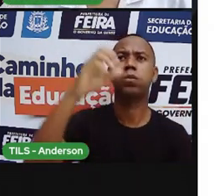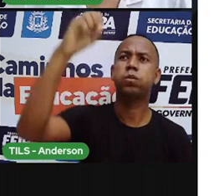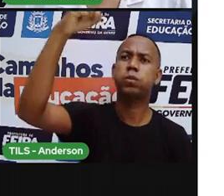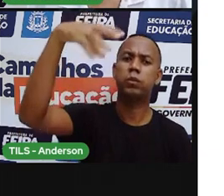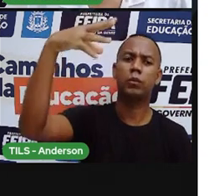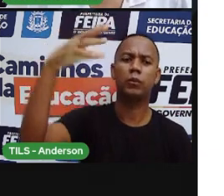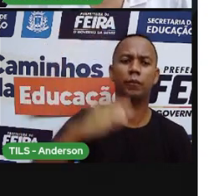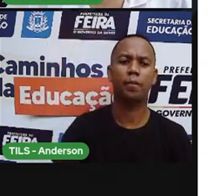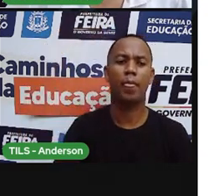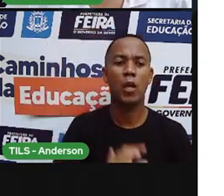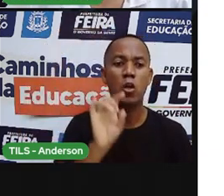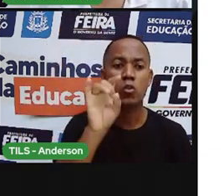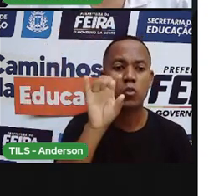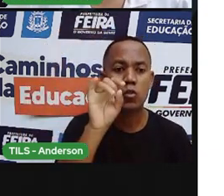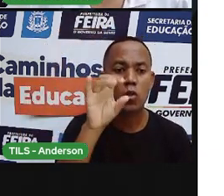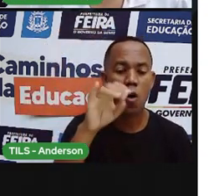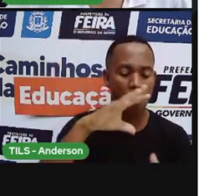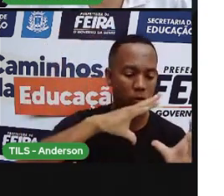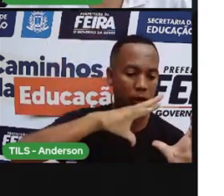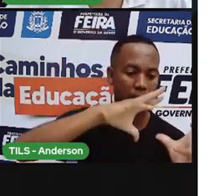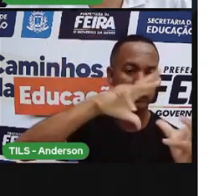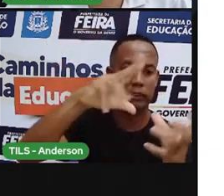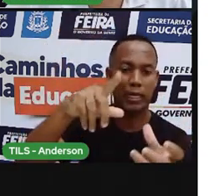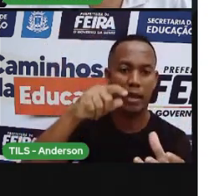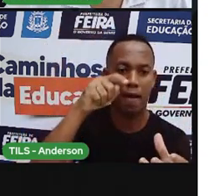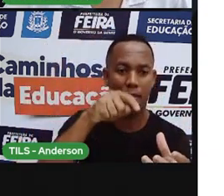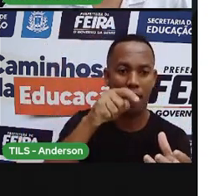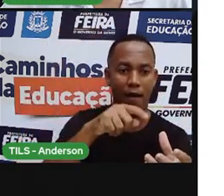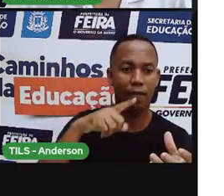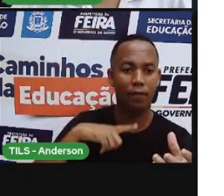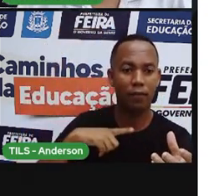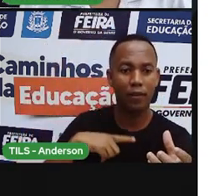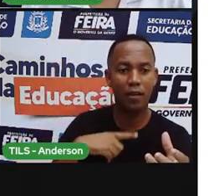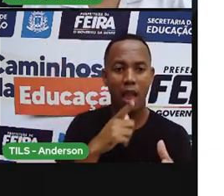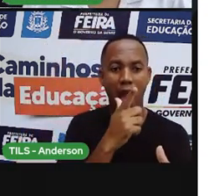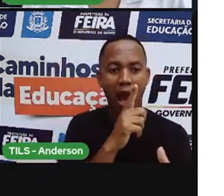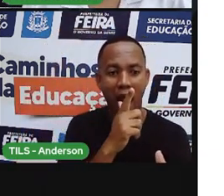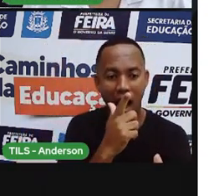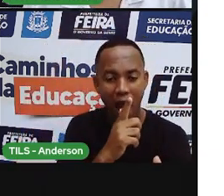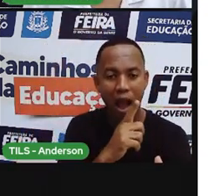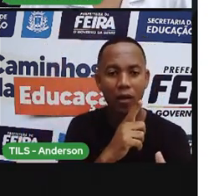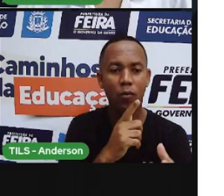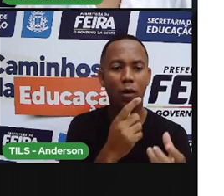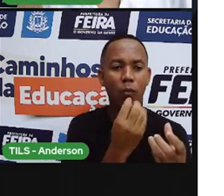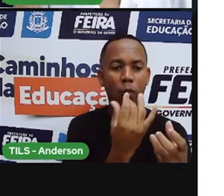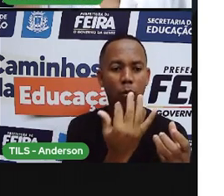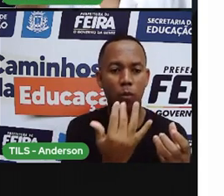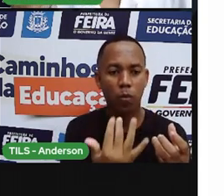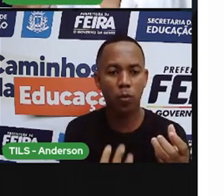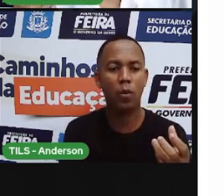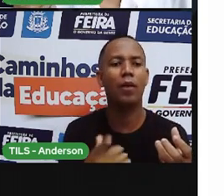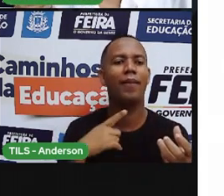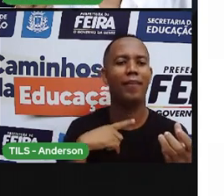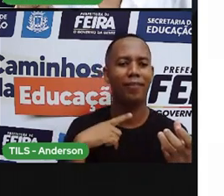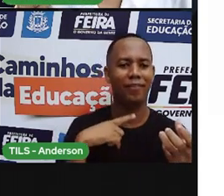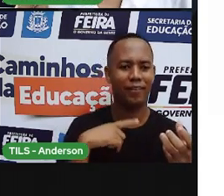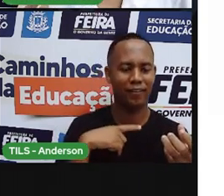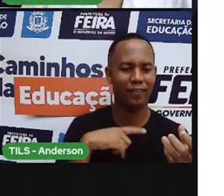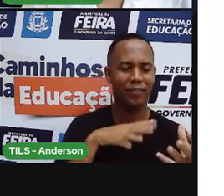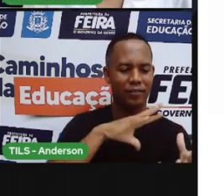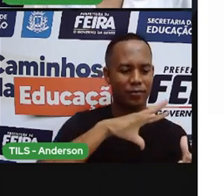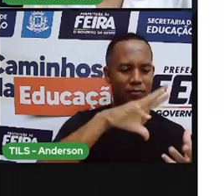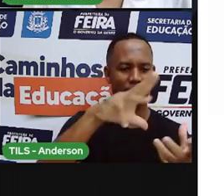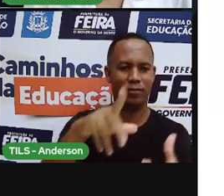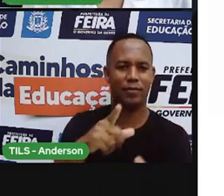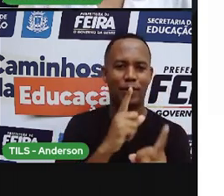é possível encontrar água no estado líquido. E que, inclusive, a Pró falou, né? Olha, podemos